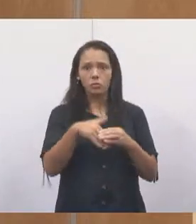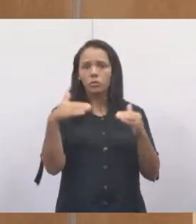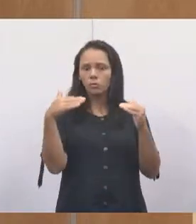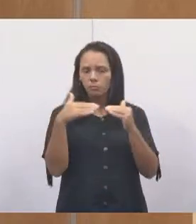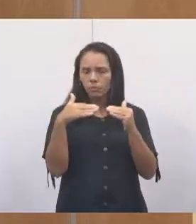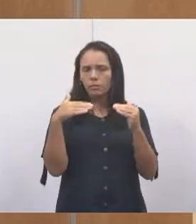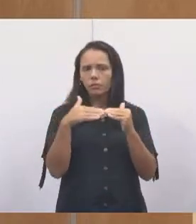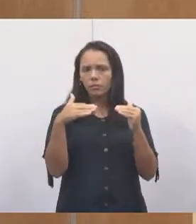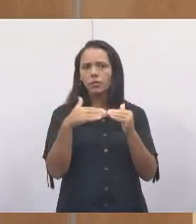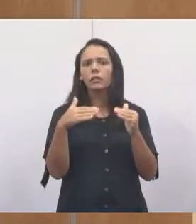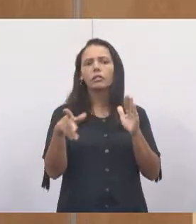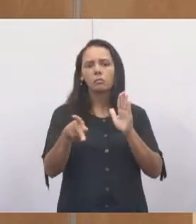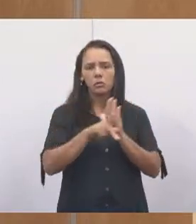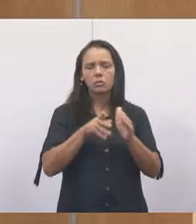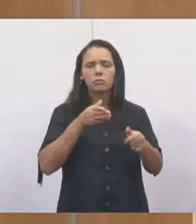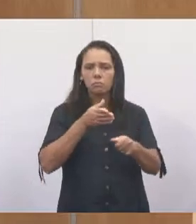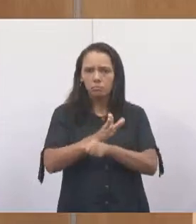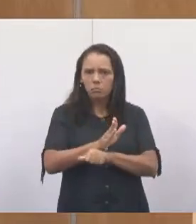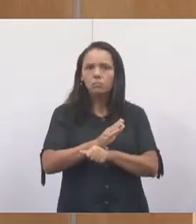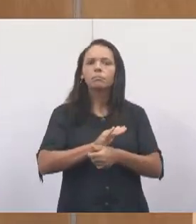desse projeto. Obrigado.